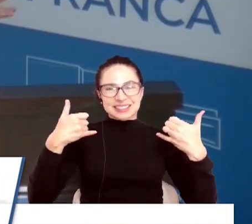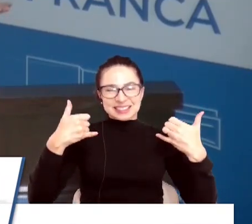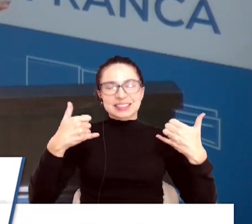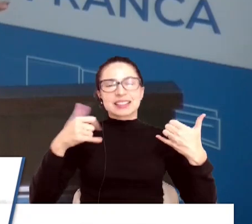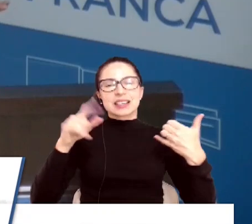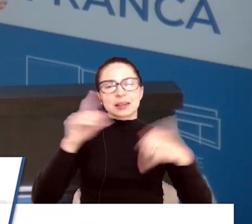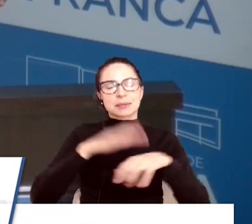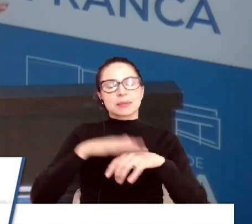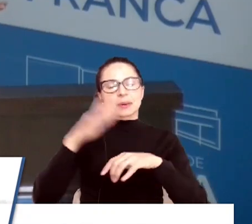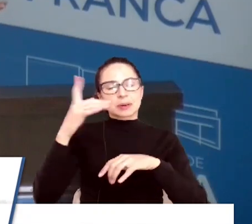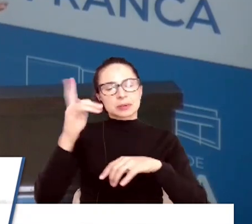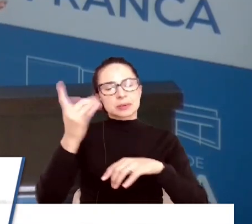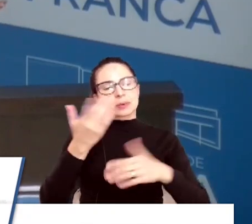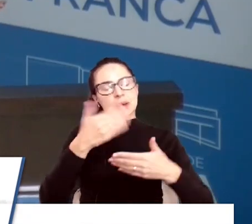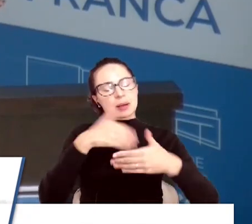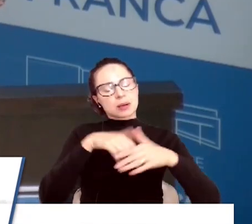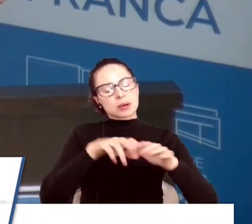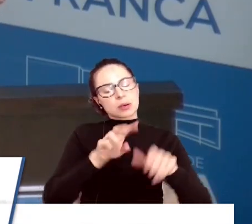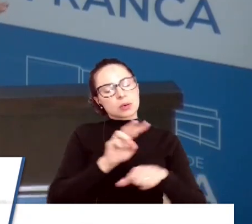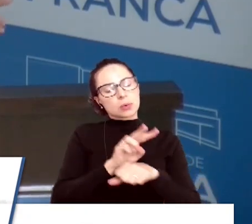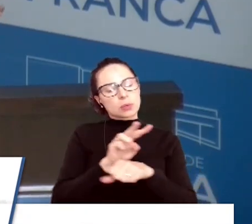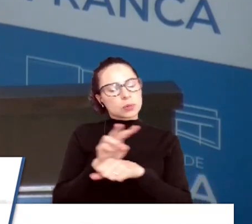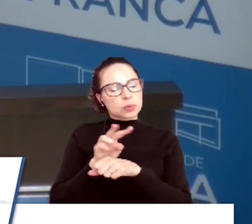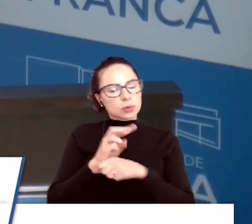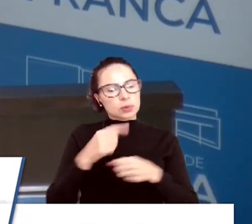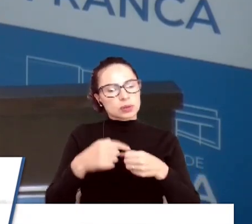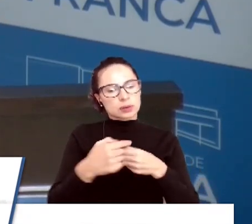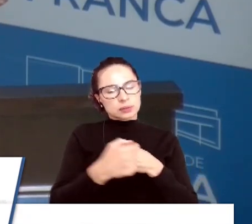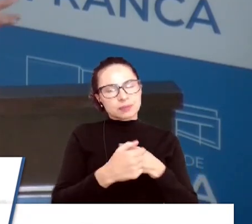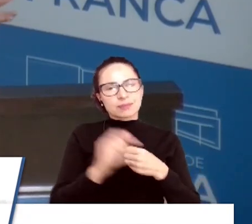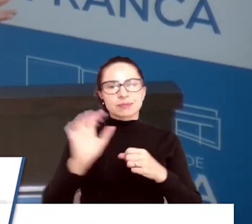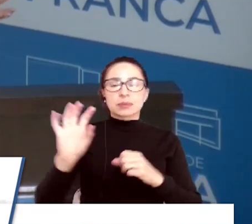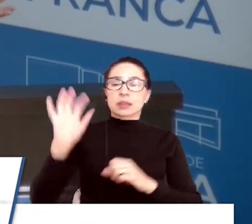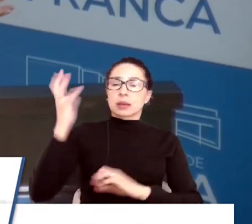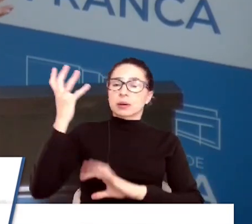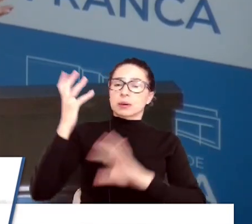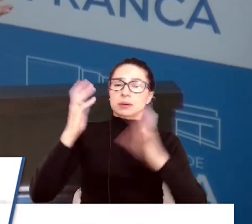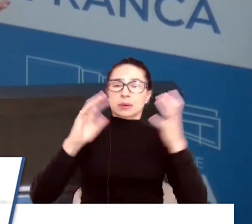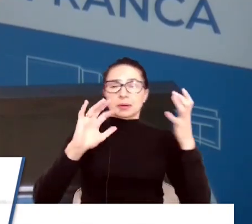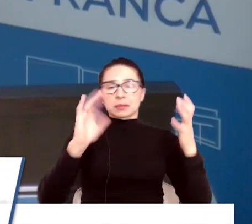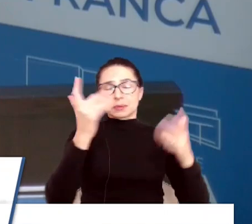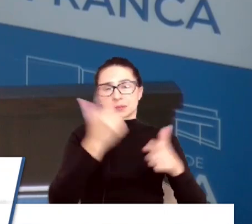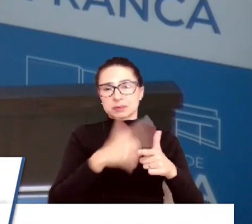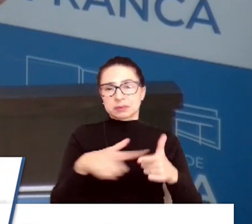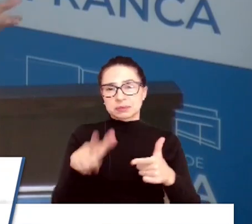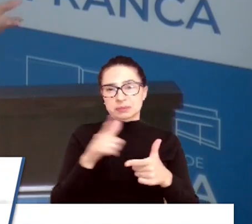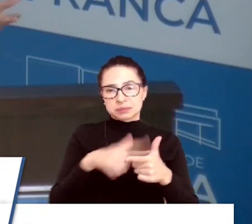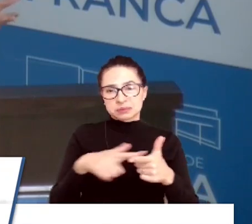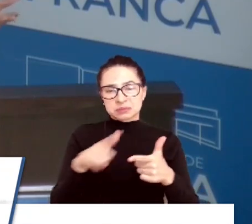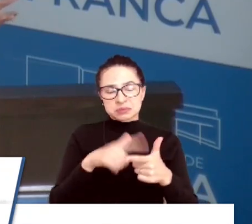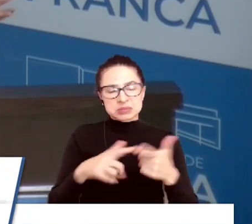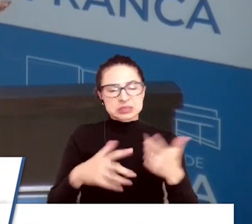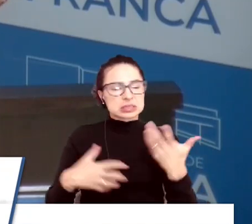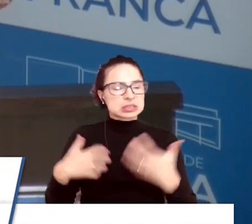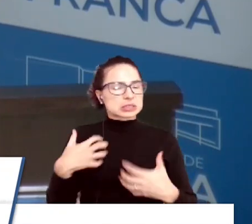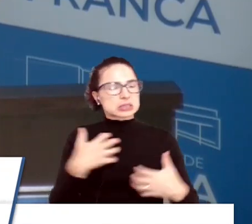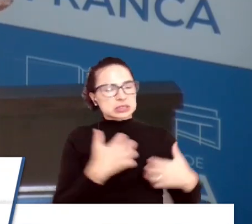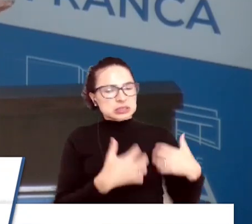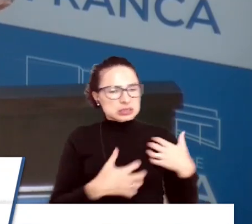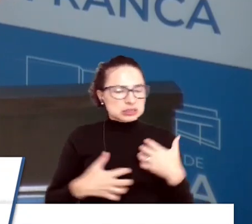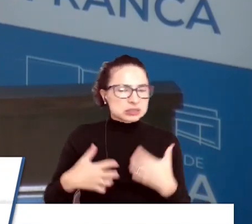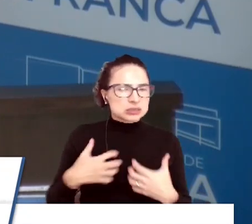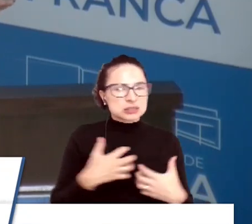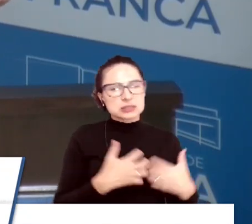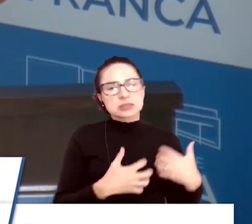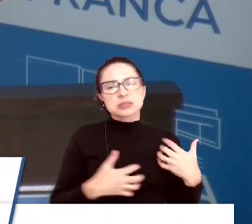tens guardado a nossa cidade em meio a tantos problemas, tantas aflições.